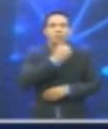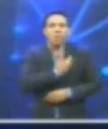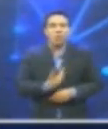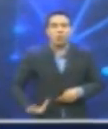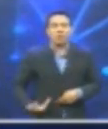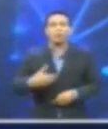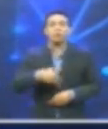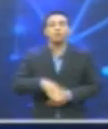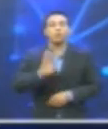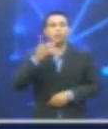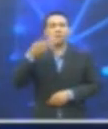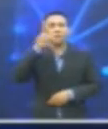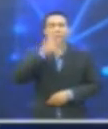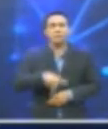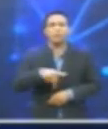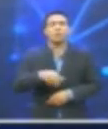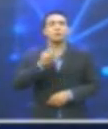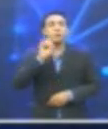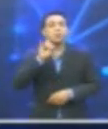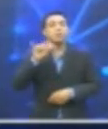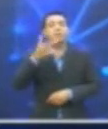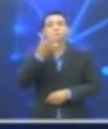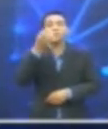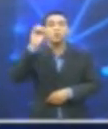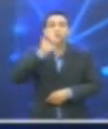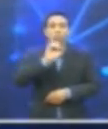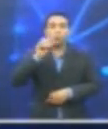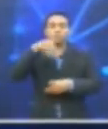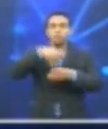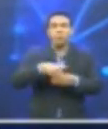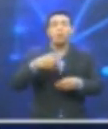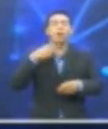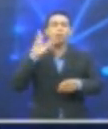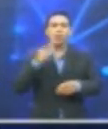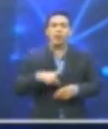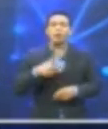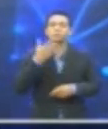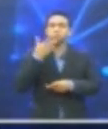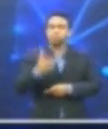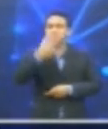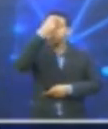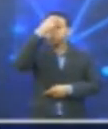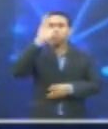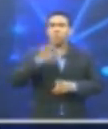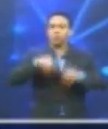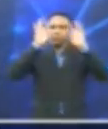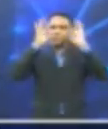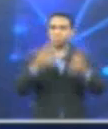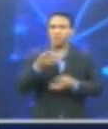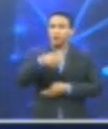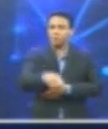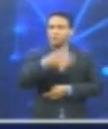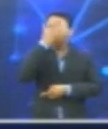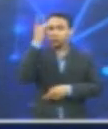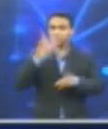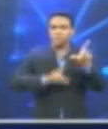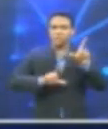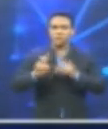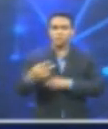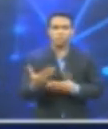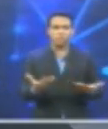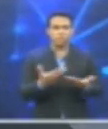entender os norte-riograndenses, no dia 26 de outubro. Essa é a minha palavra de maturidade e de respeito a você também,